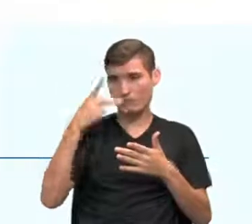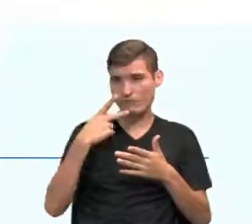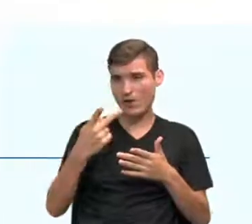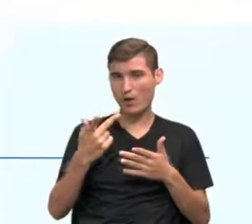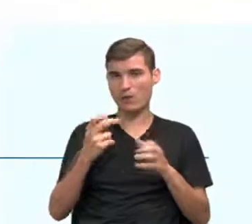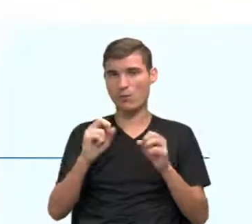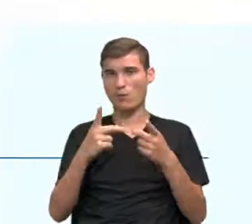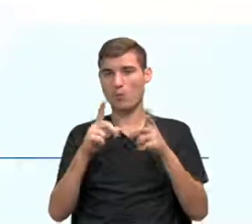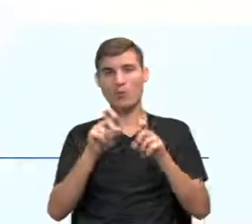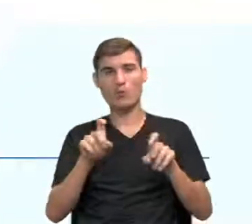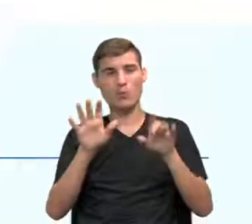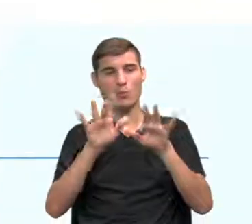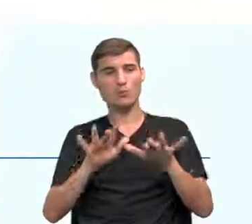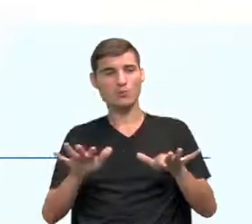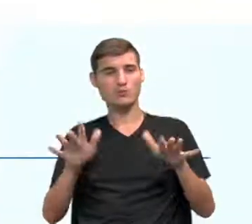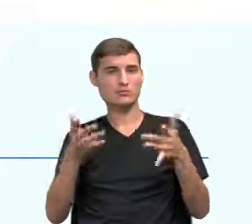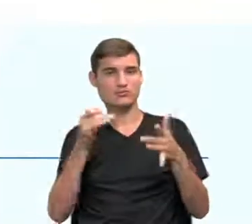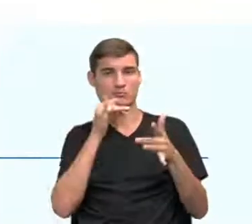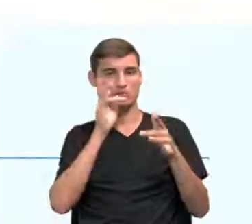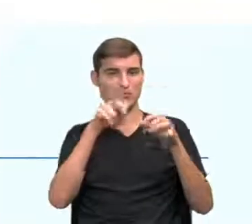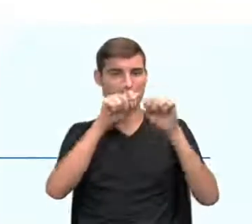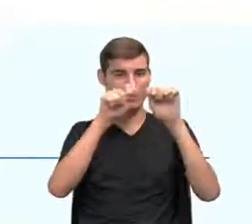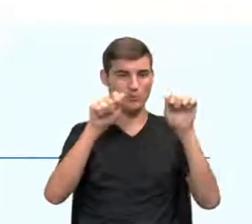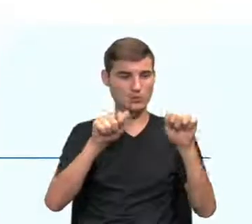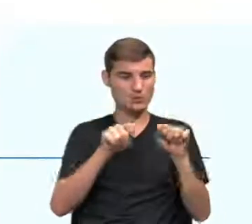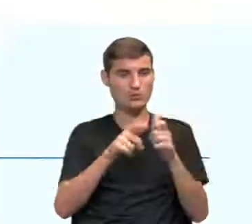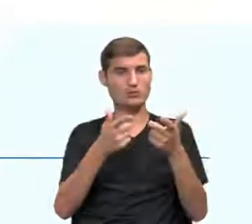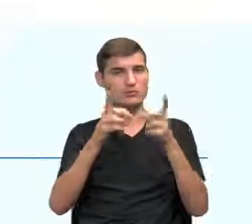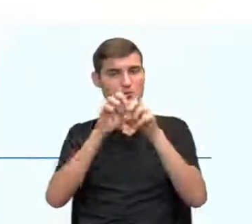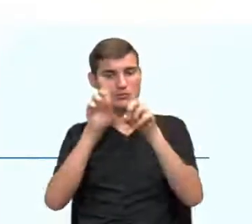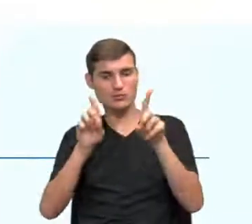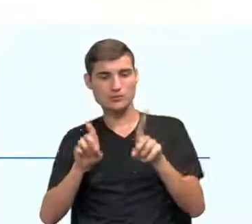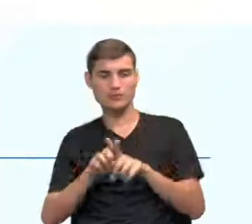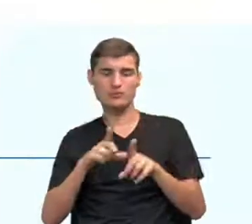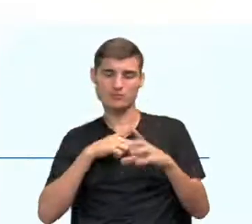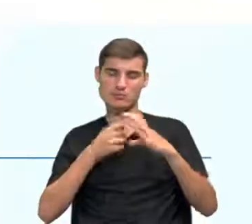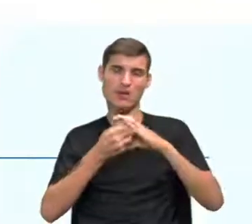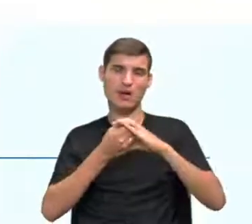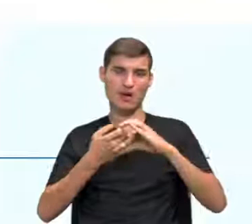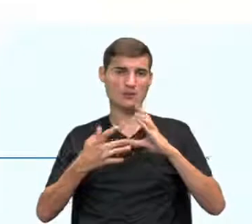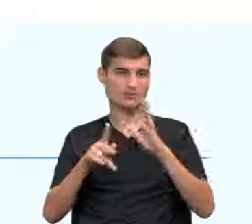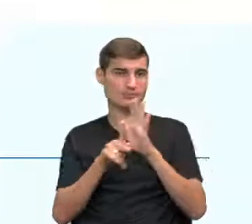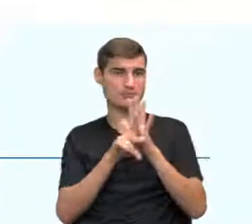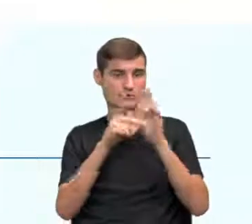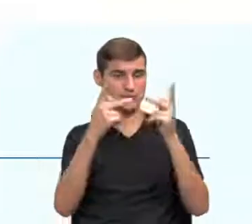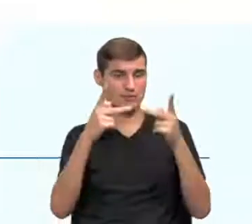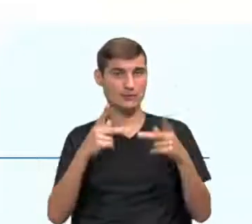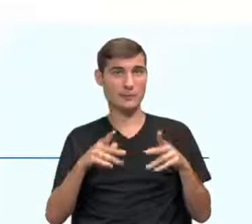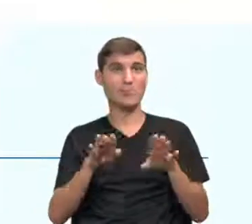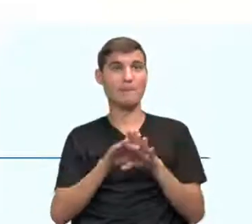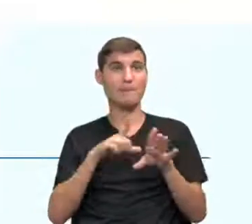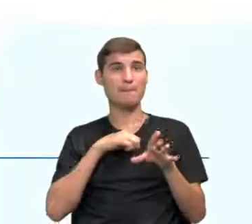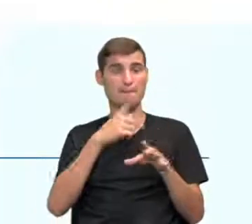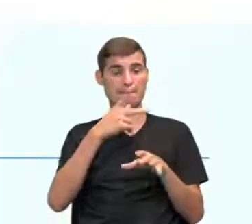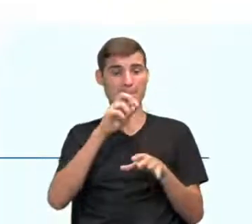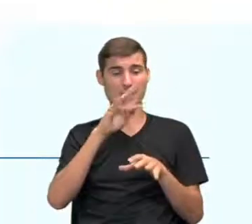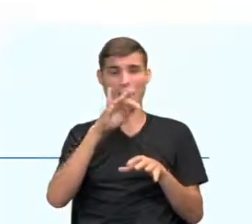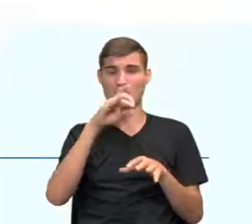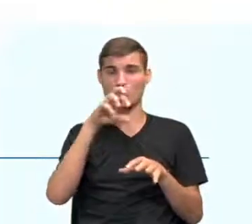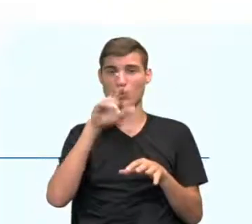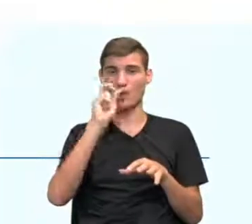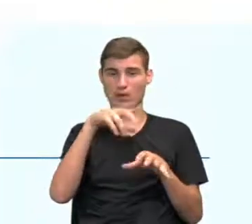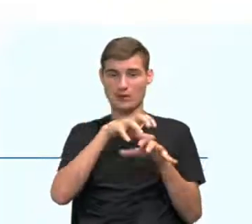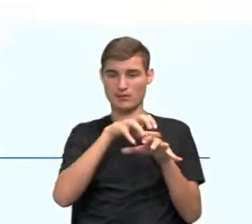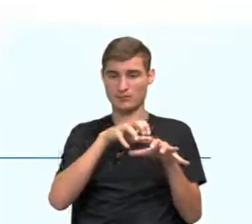por um computador. Se for um sinal analógico, se for um sinal digital, tem suas características. E tem também a portadora, que pode